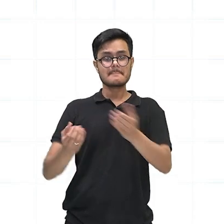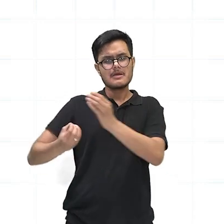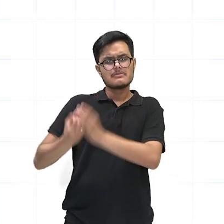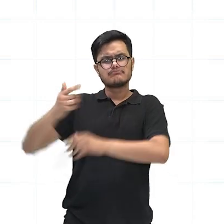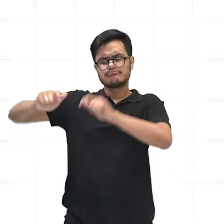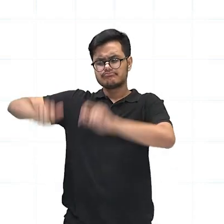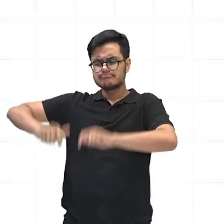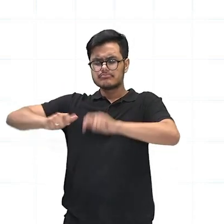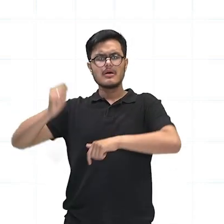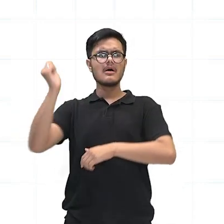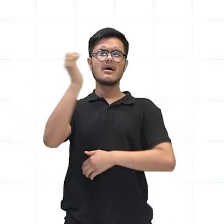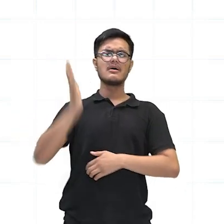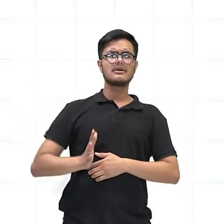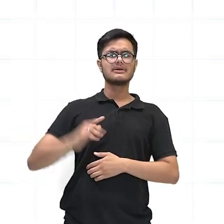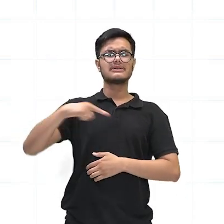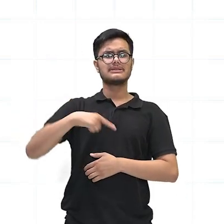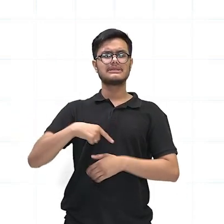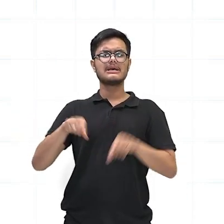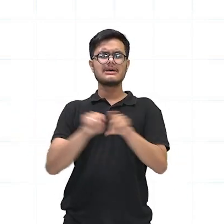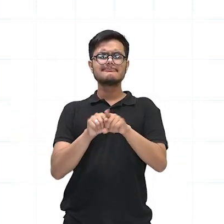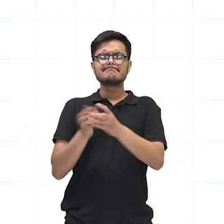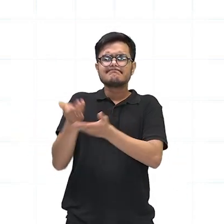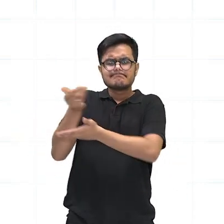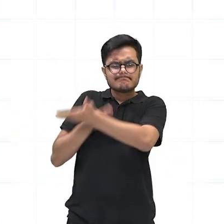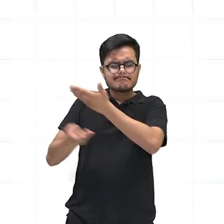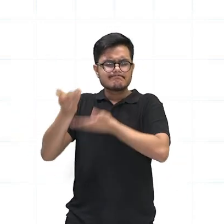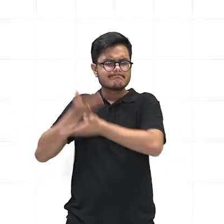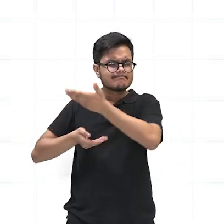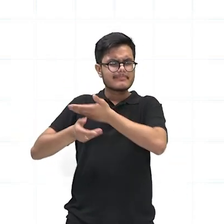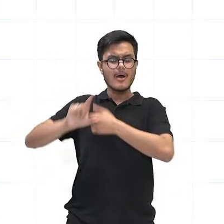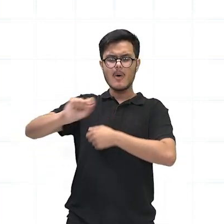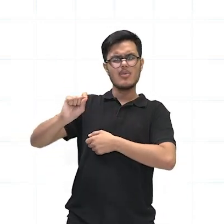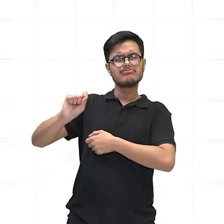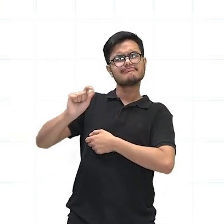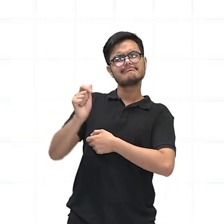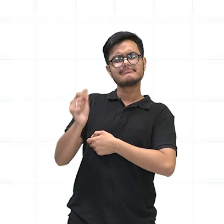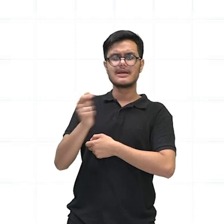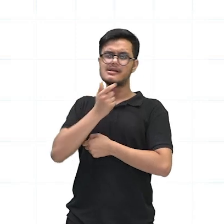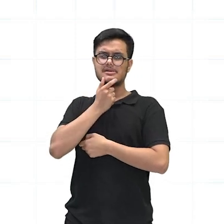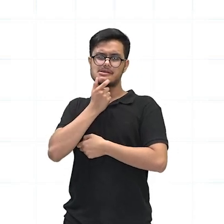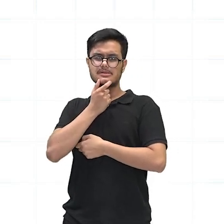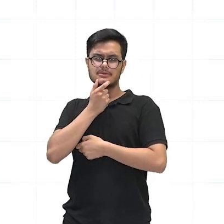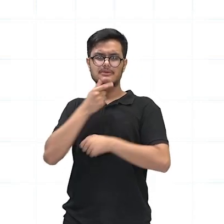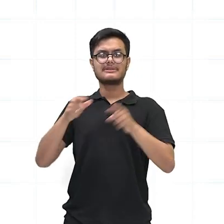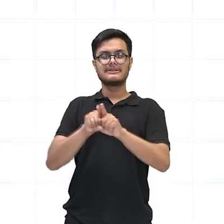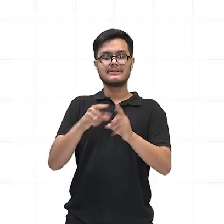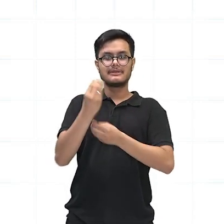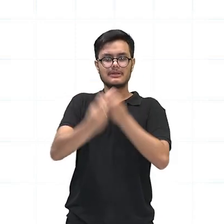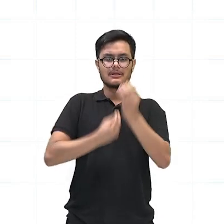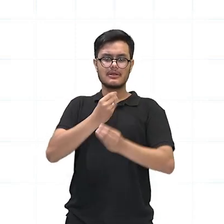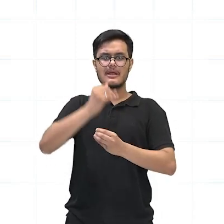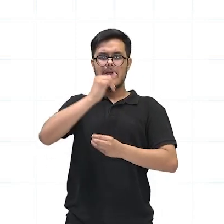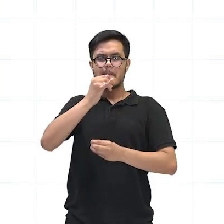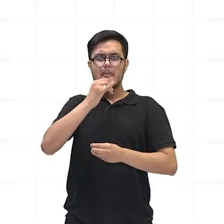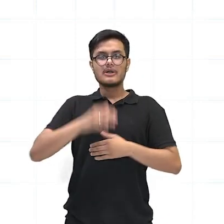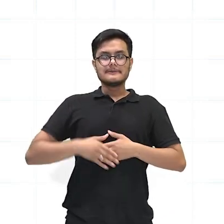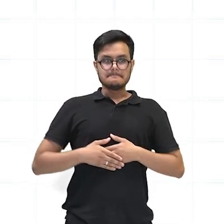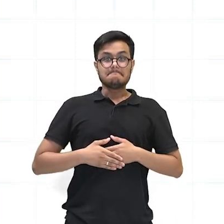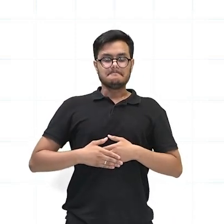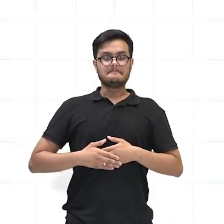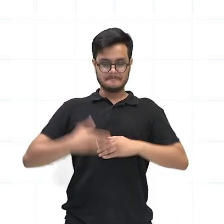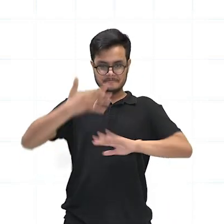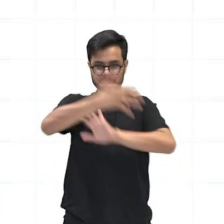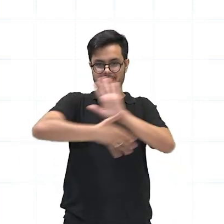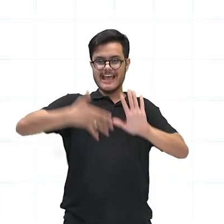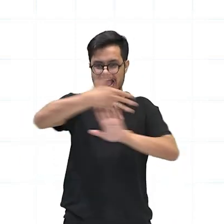no Brasil via negócios com a Inglaterra, especialmente na construção de ferrovias. A gente